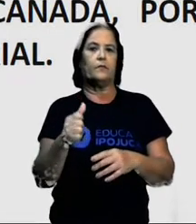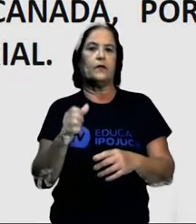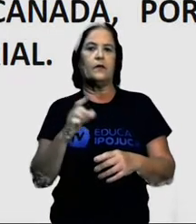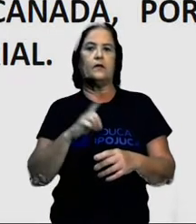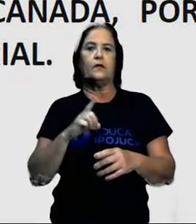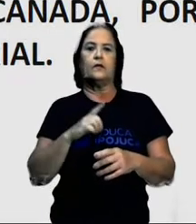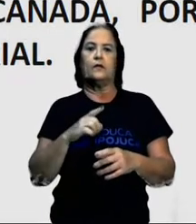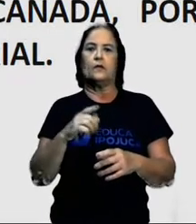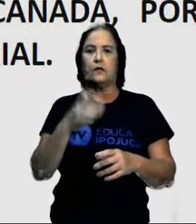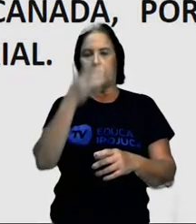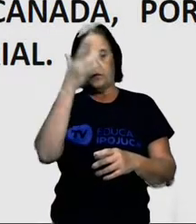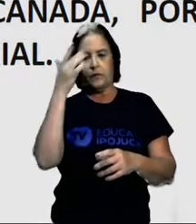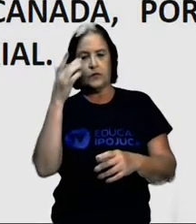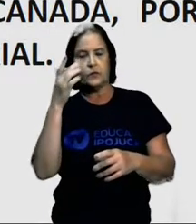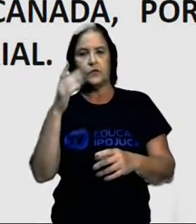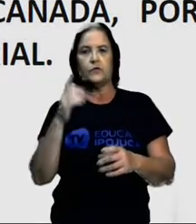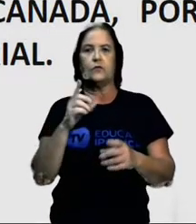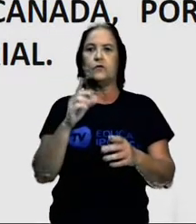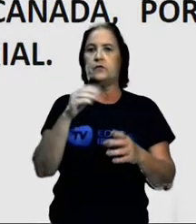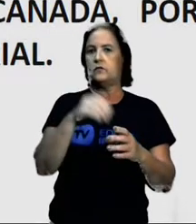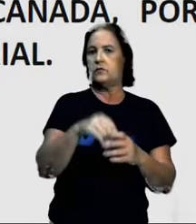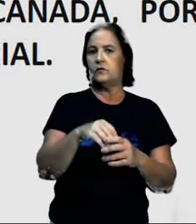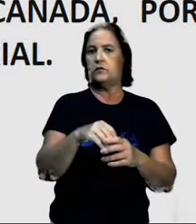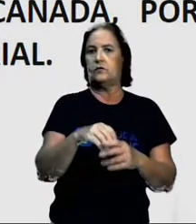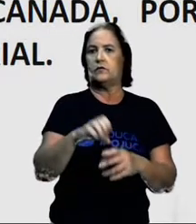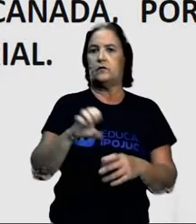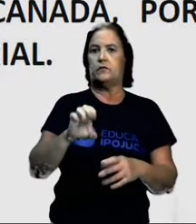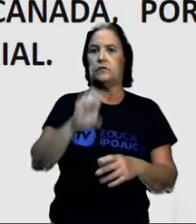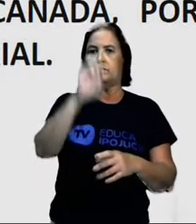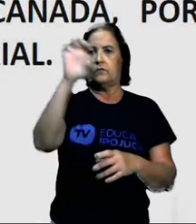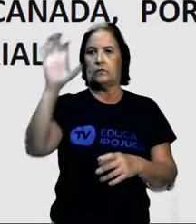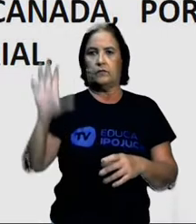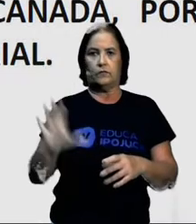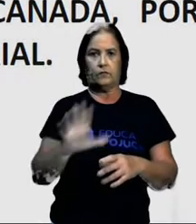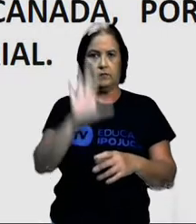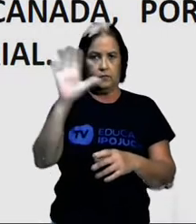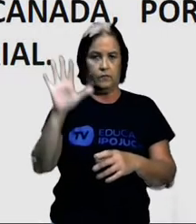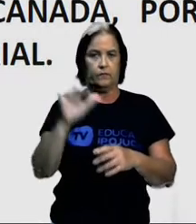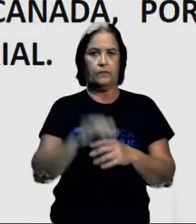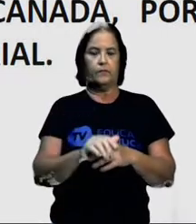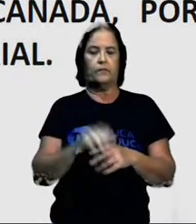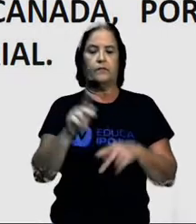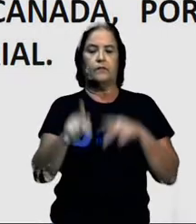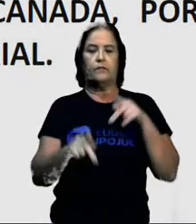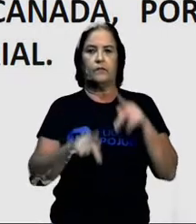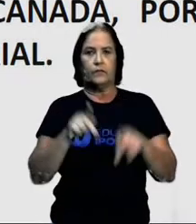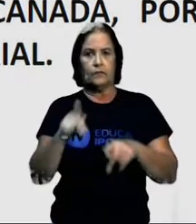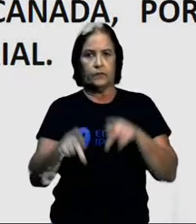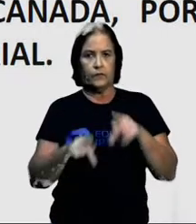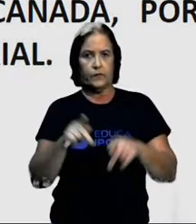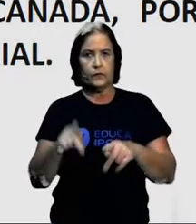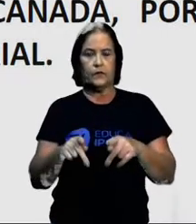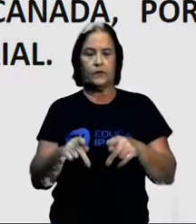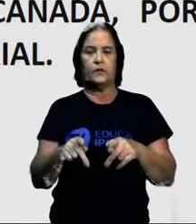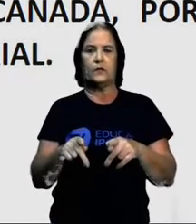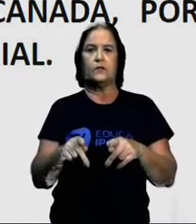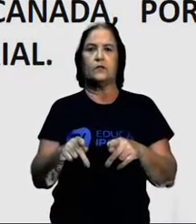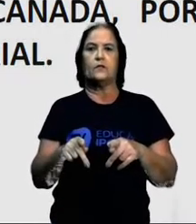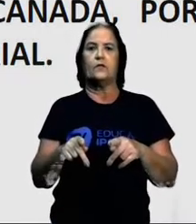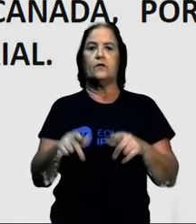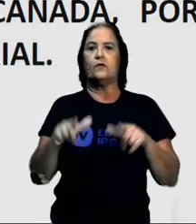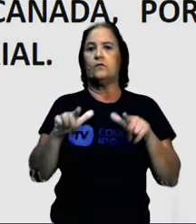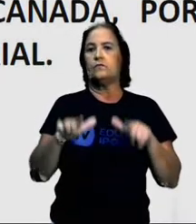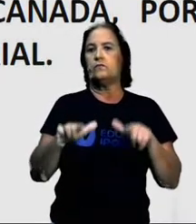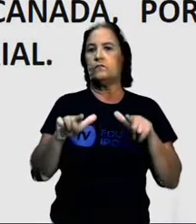e explorada pelos colonizadores europeus. A população estabelecida na costa